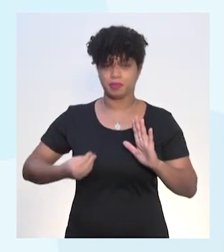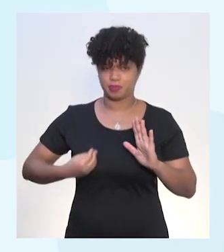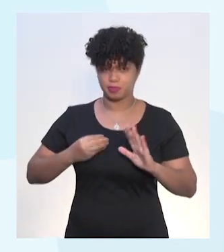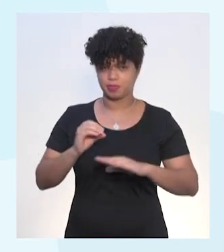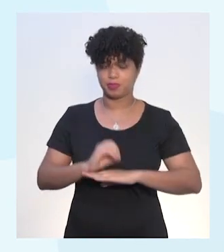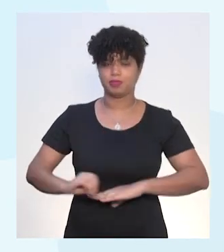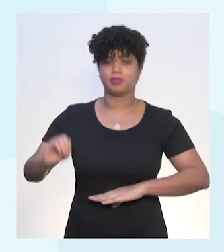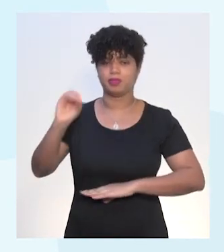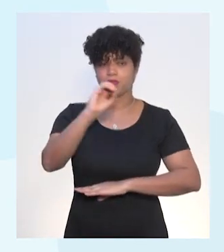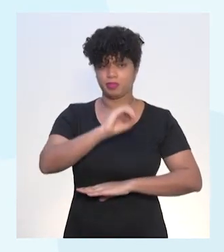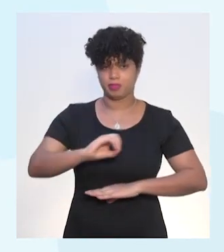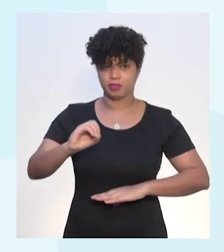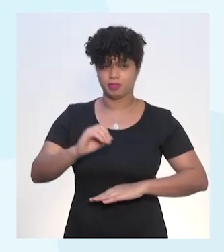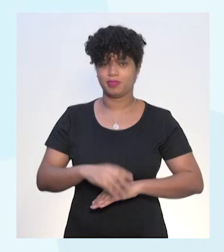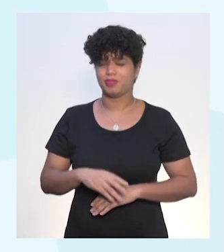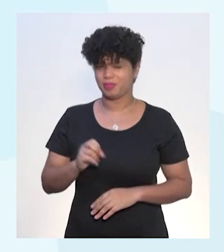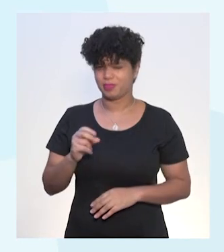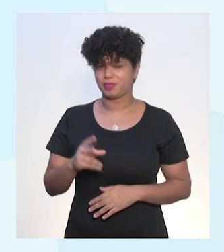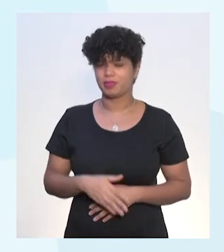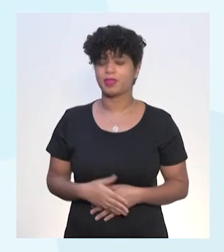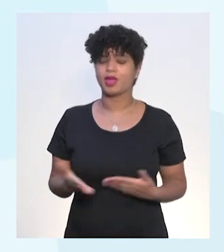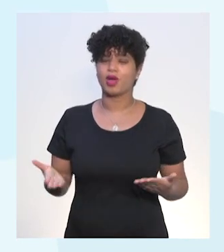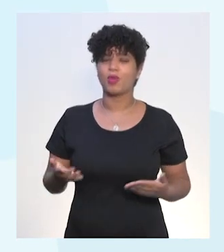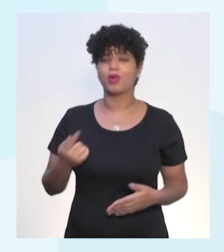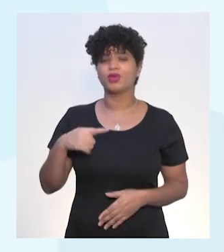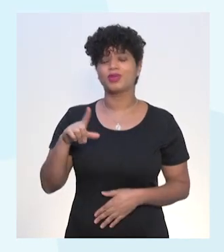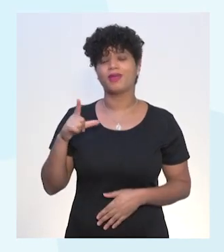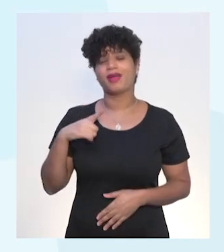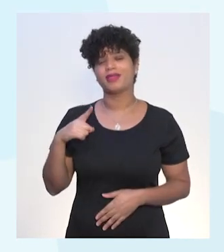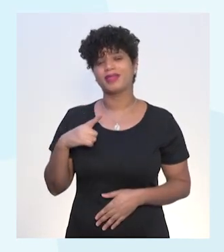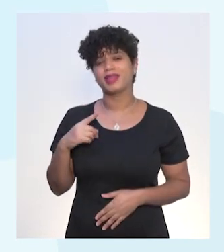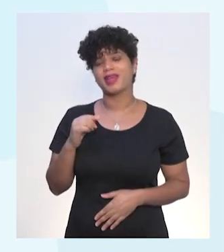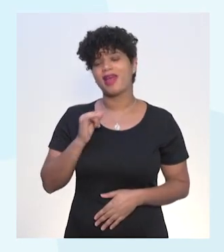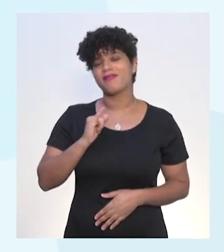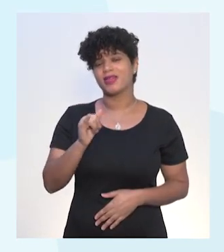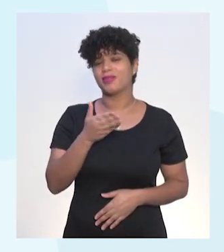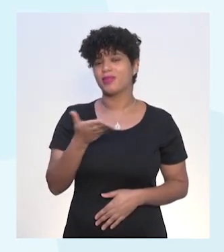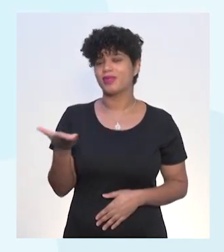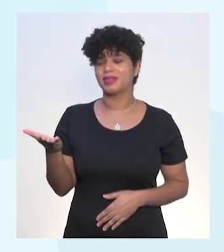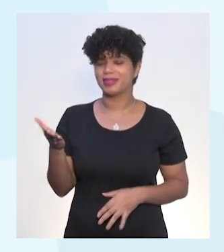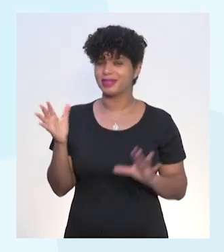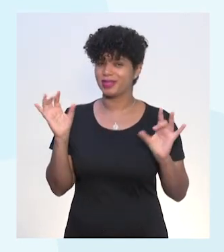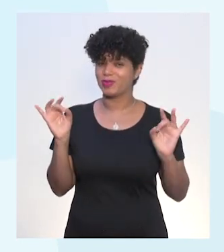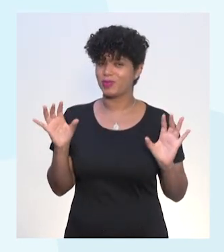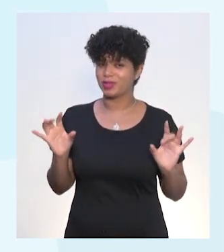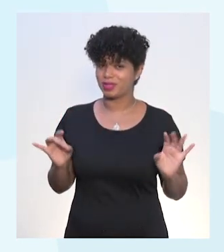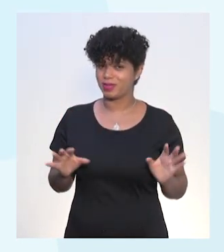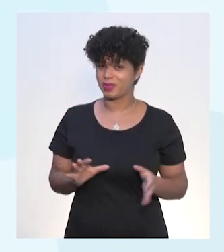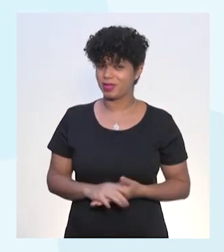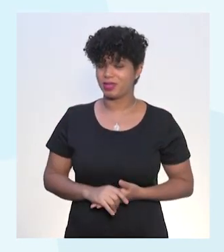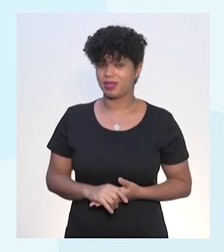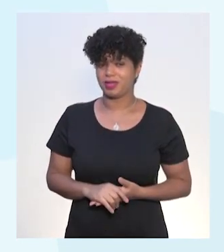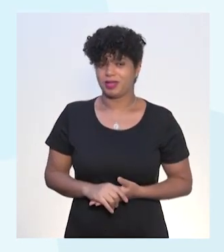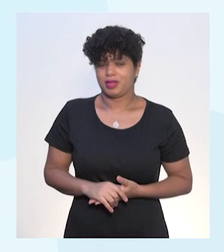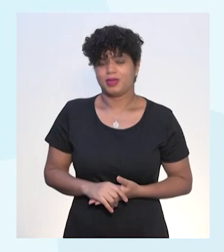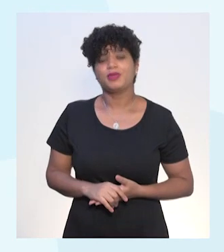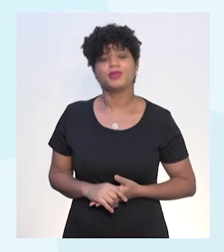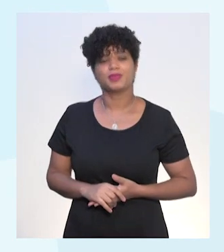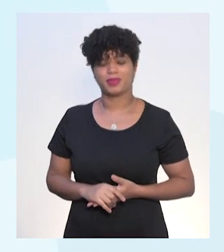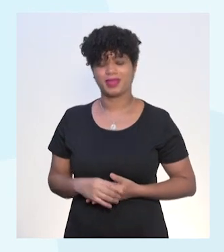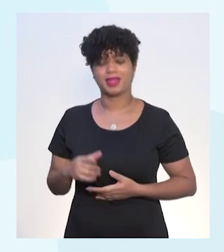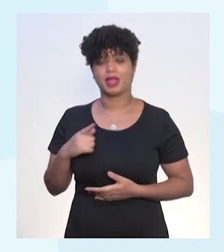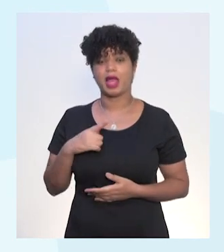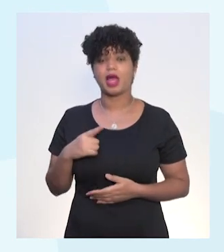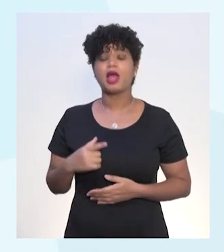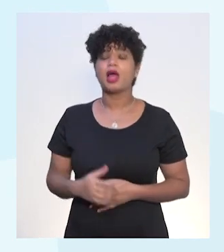SP a e por último tem uma mensagem Inicial amanhã Inicial Não perdão é uma mensagem final